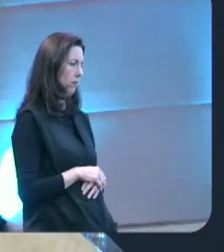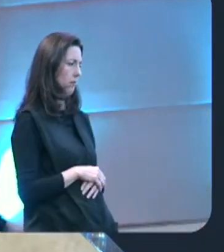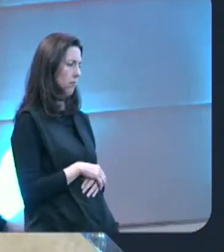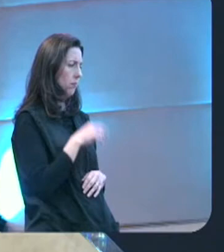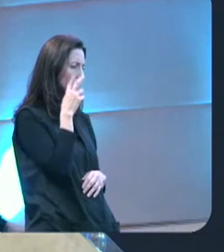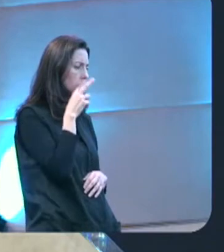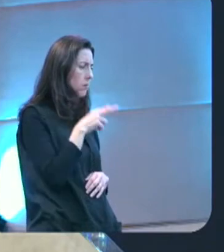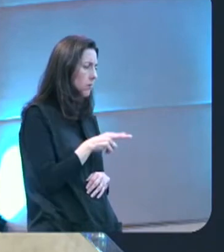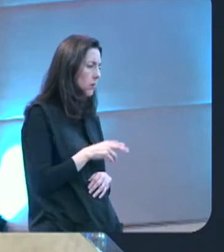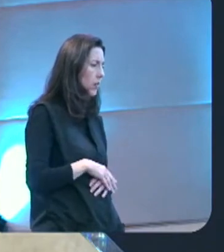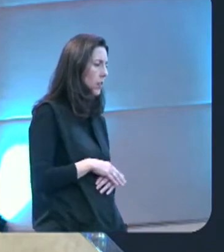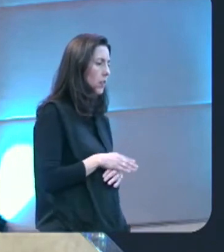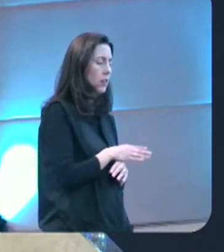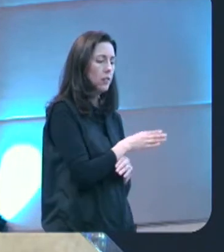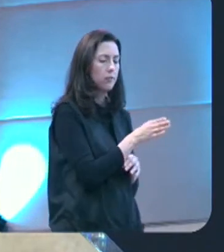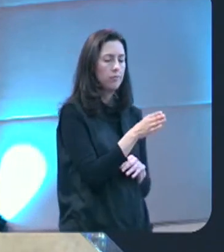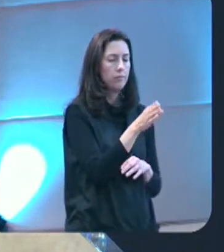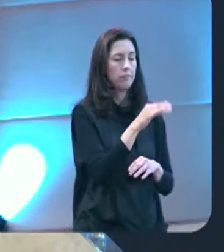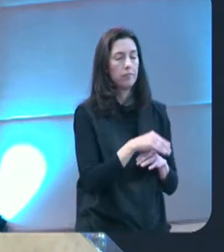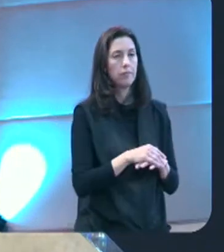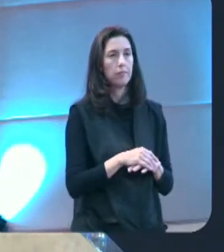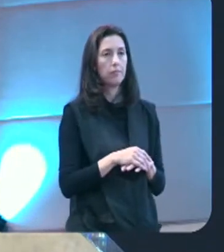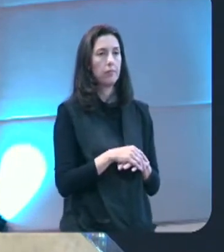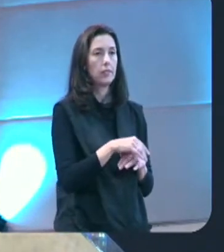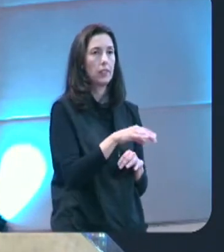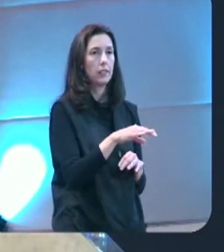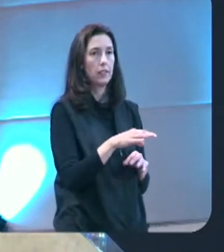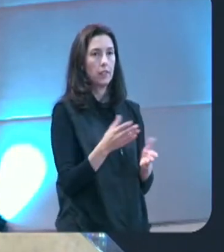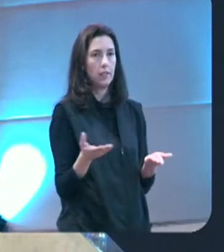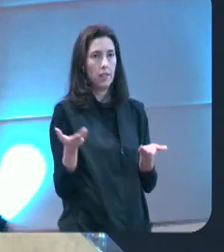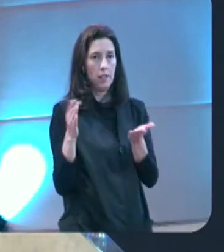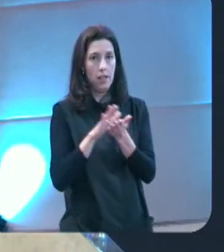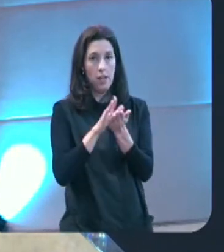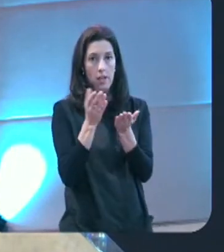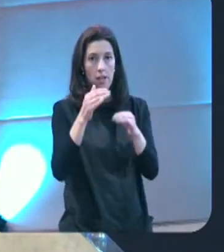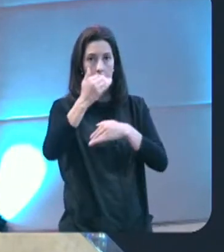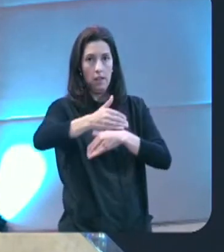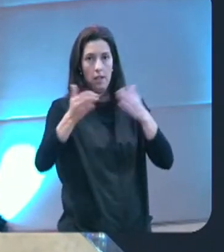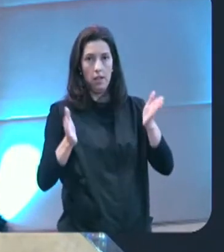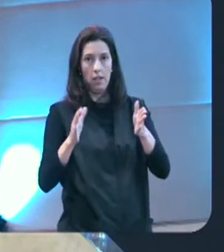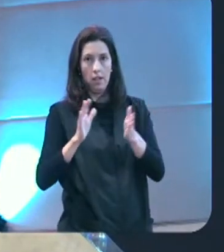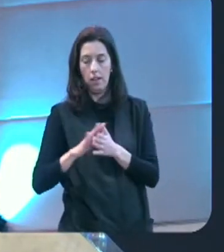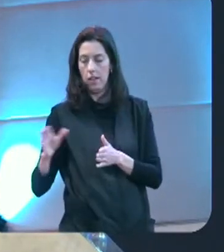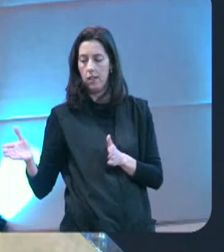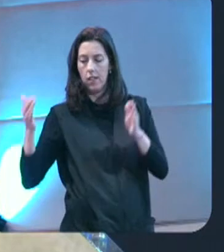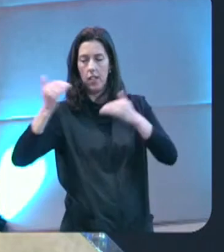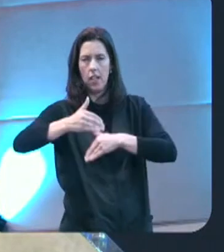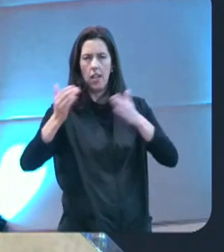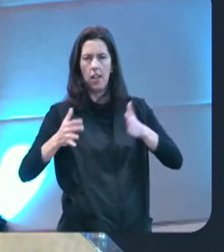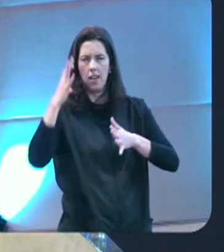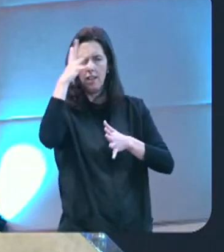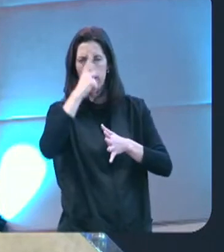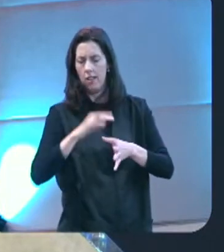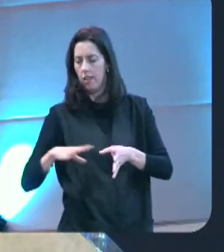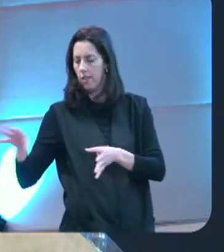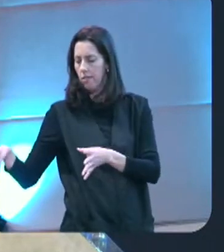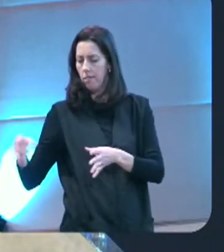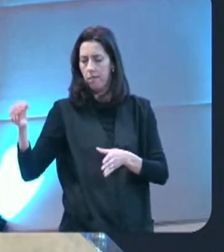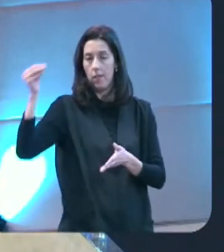foi ao interior da loja, pegou numa caixa, na caixa mais bonita que tinha, fez o